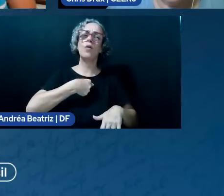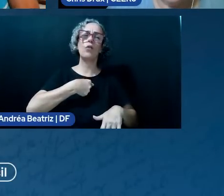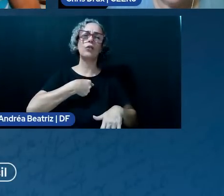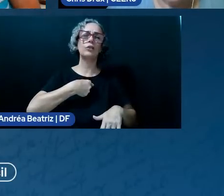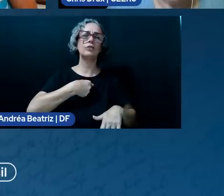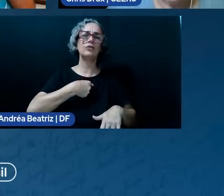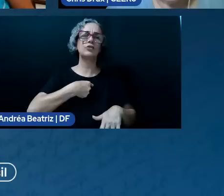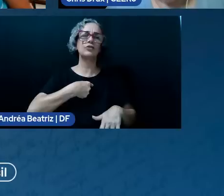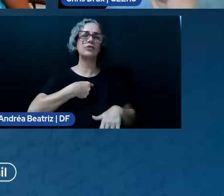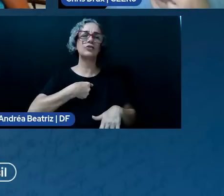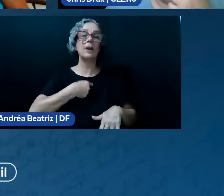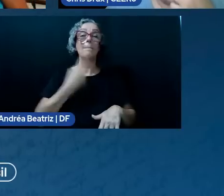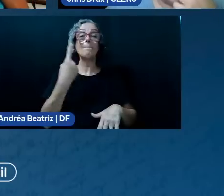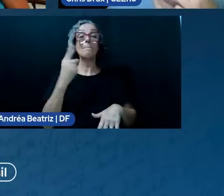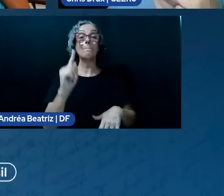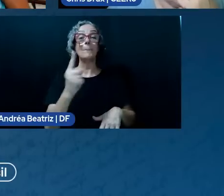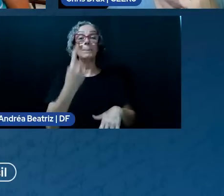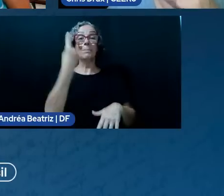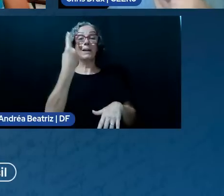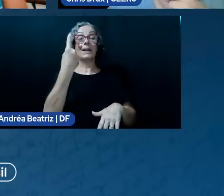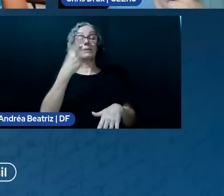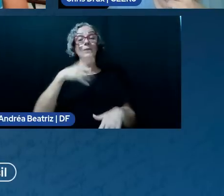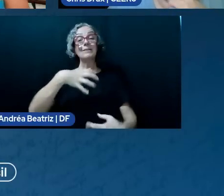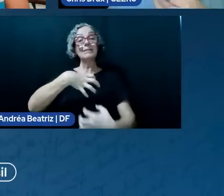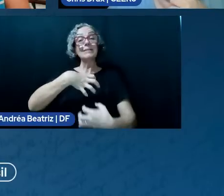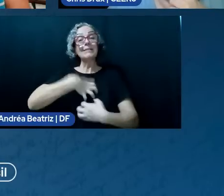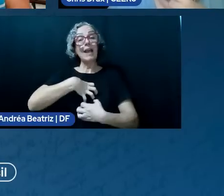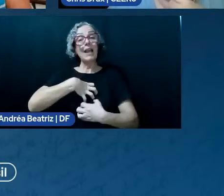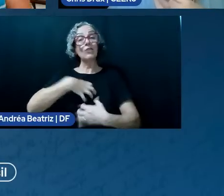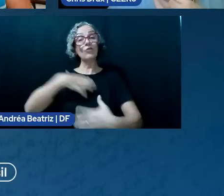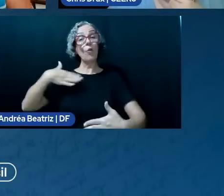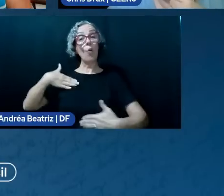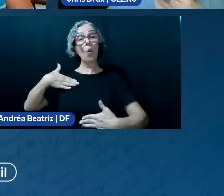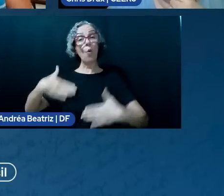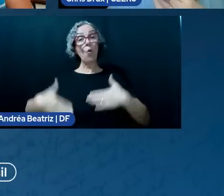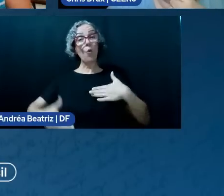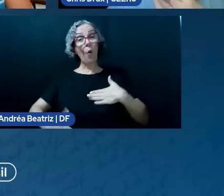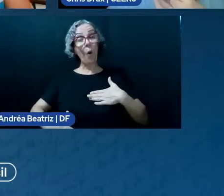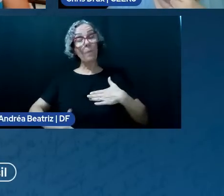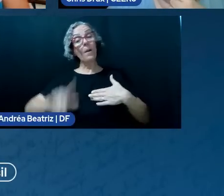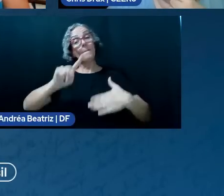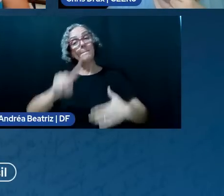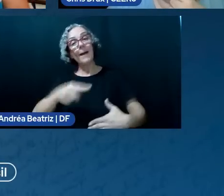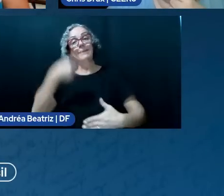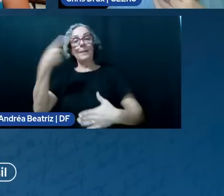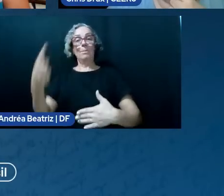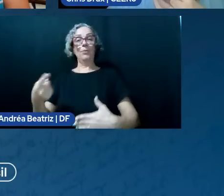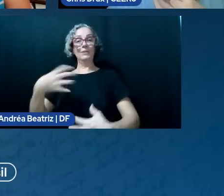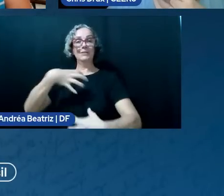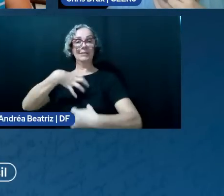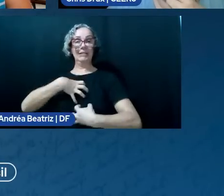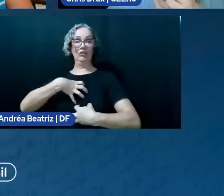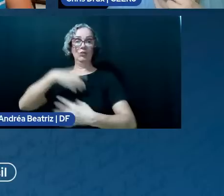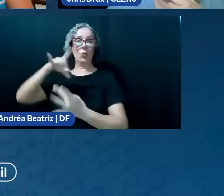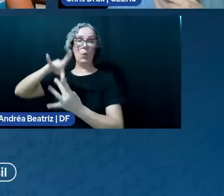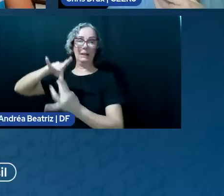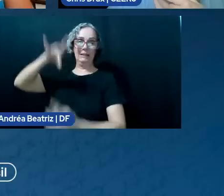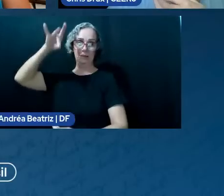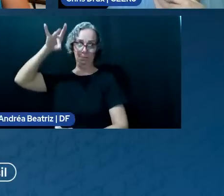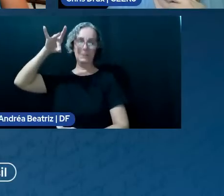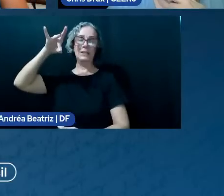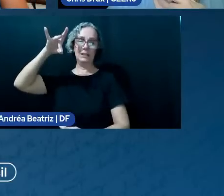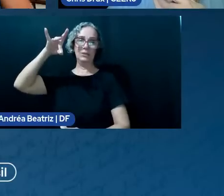para chegarmos à espiritual. Porque, como espíritos imperfeitos, o nosso apelo